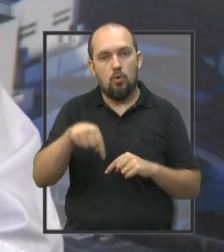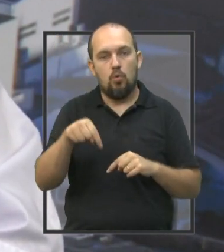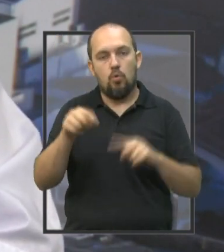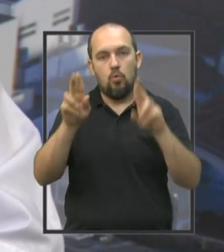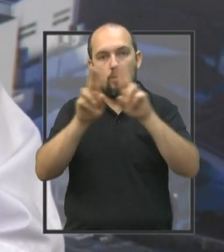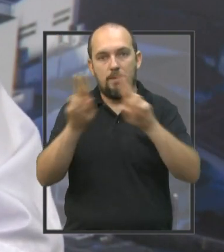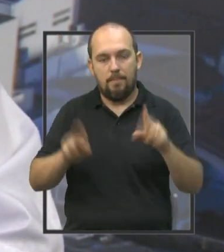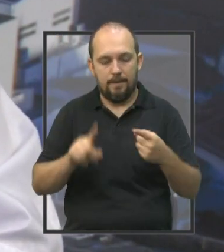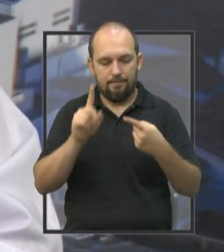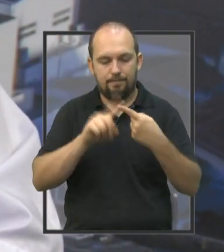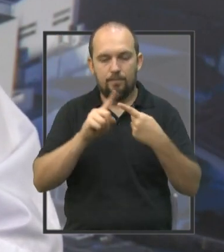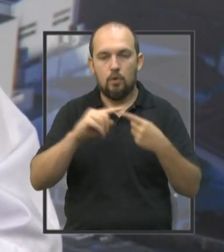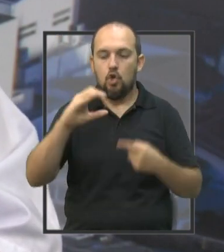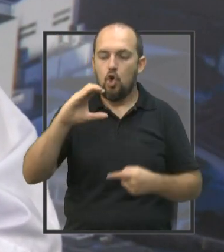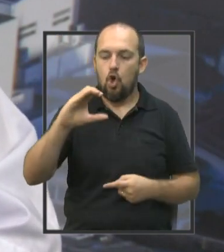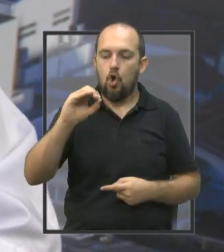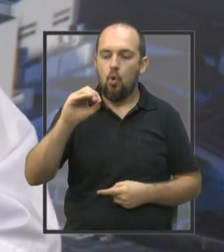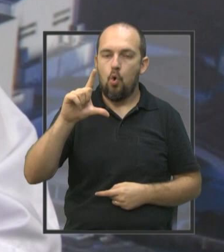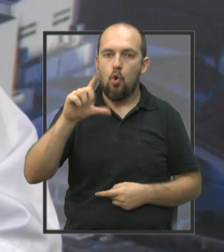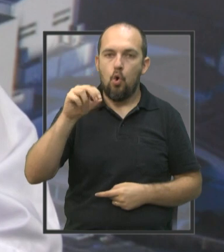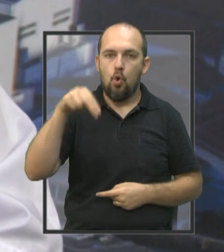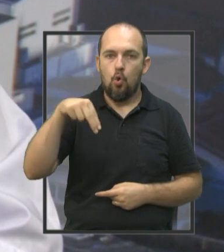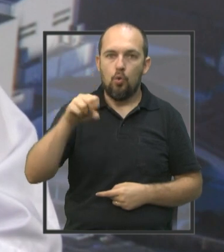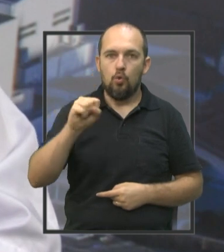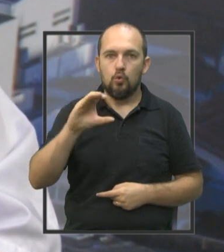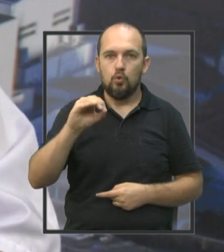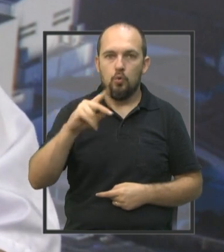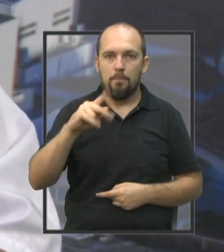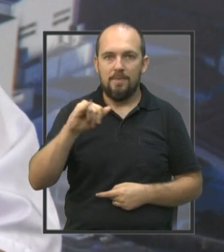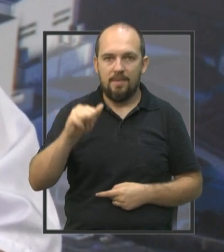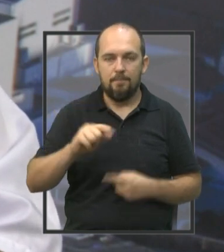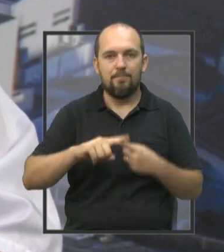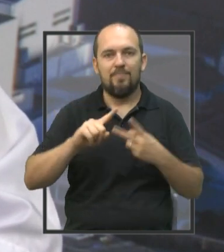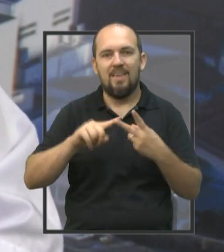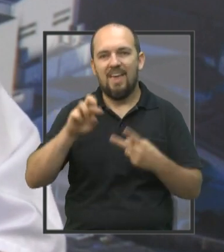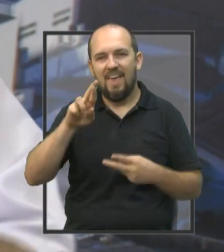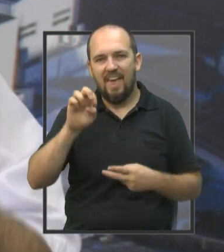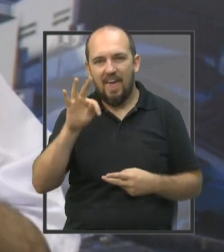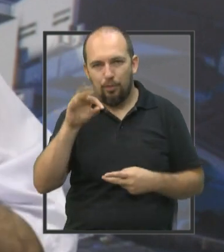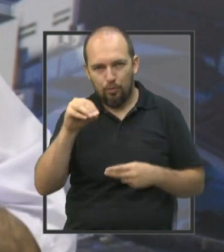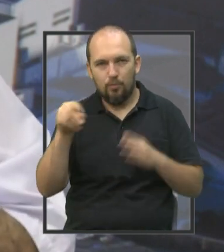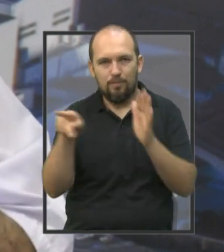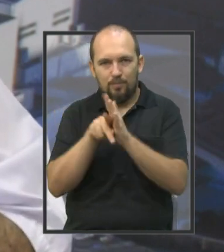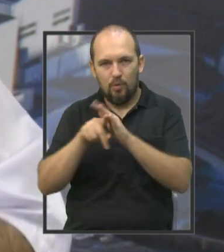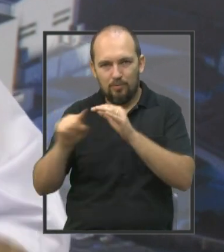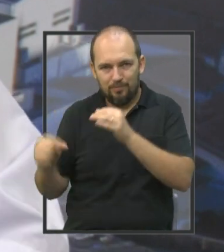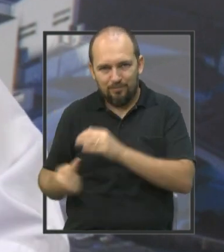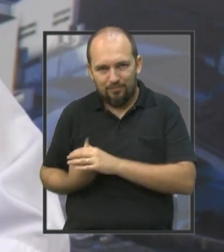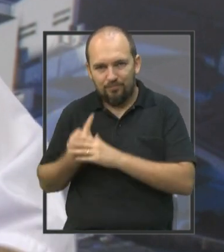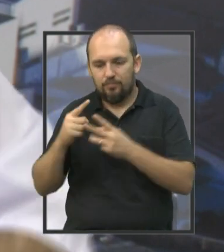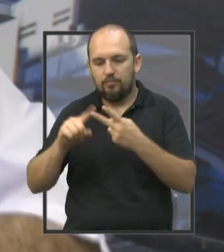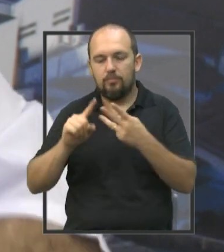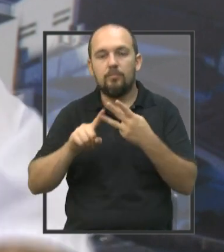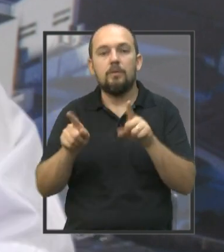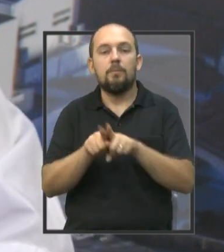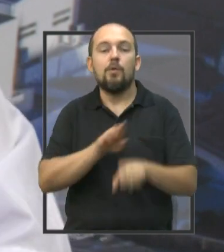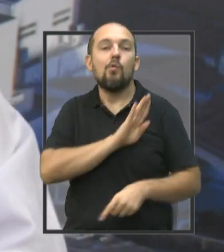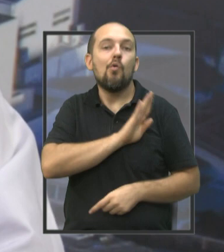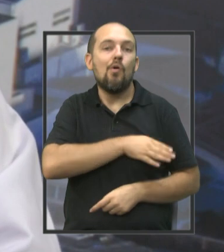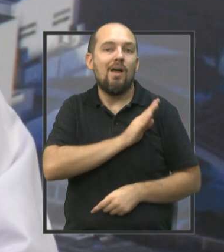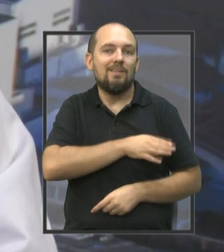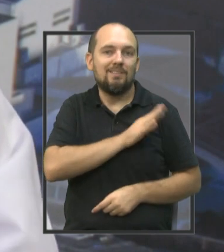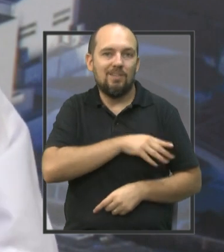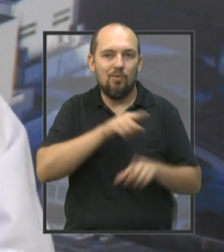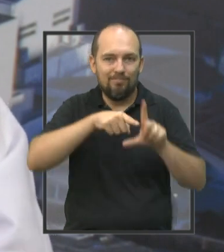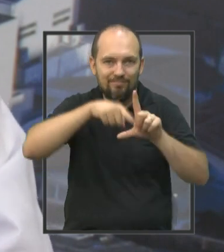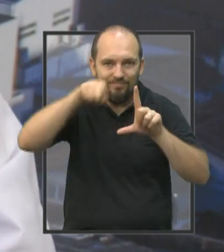a colonoscopia, a retossigmoidoscopia e o ecocardiograma do coração. Então está sendo